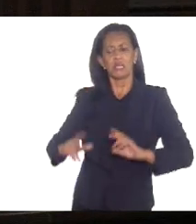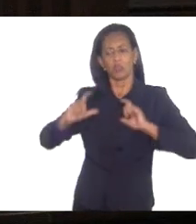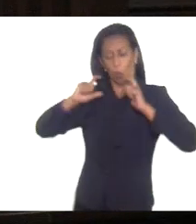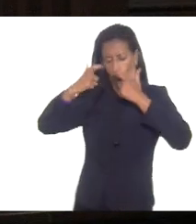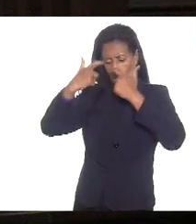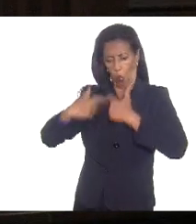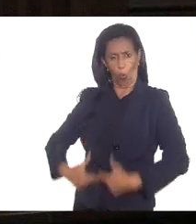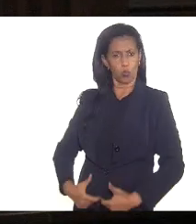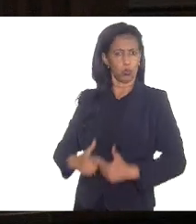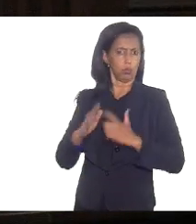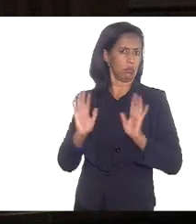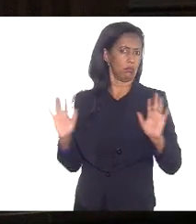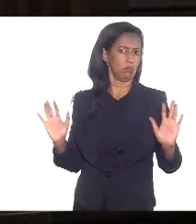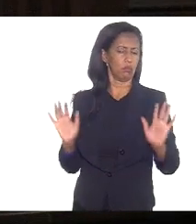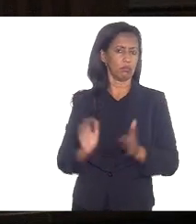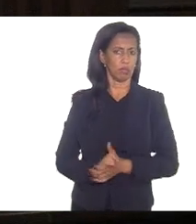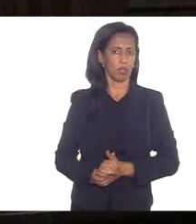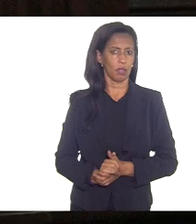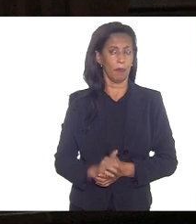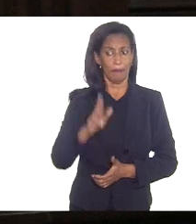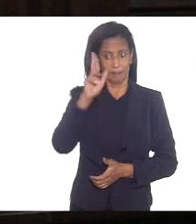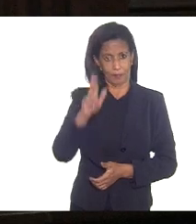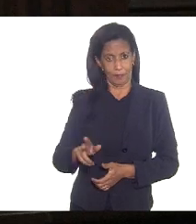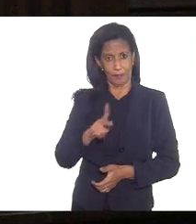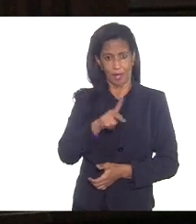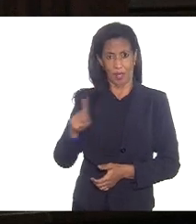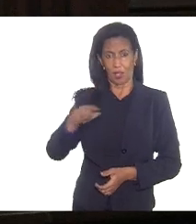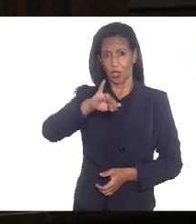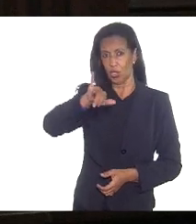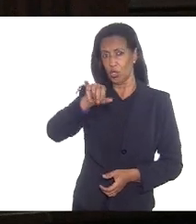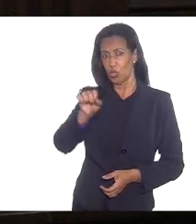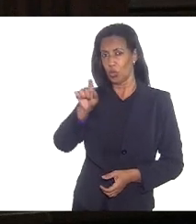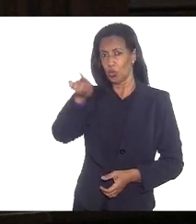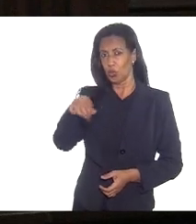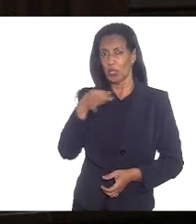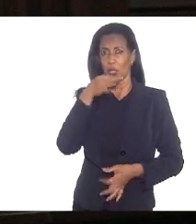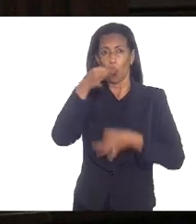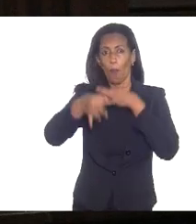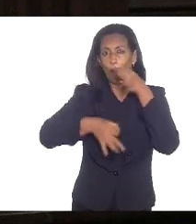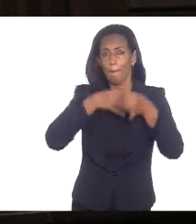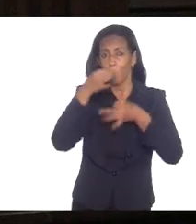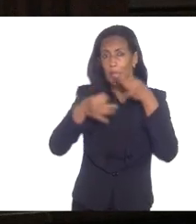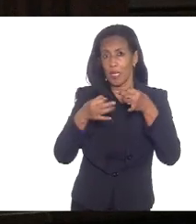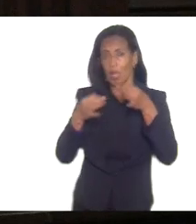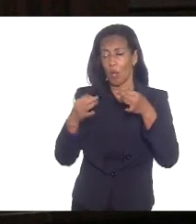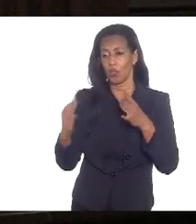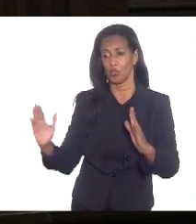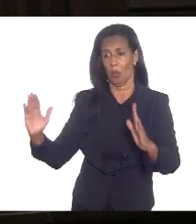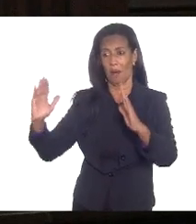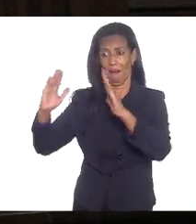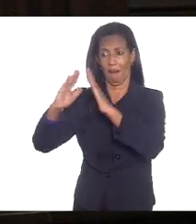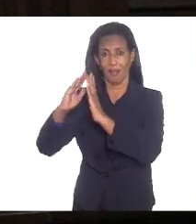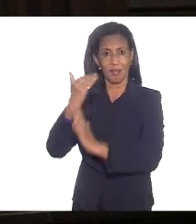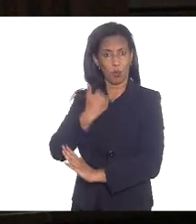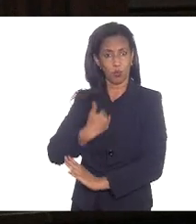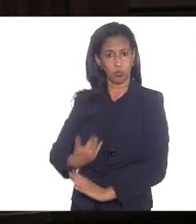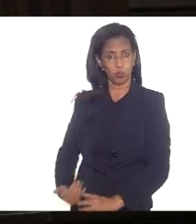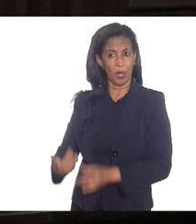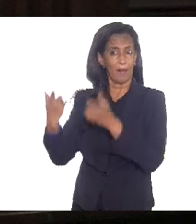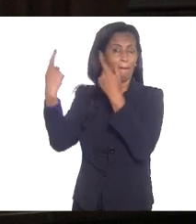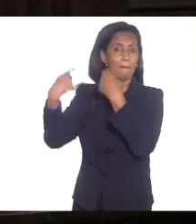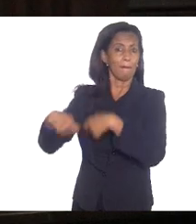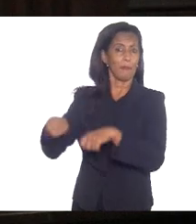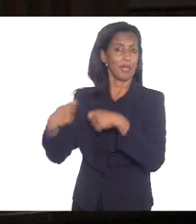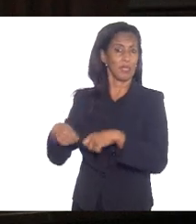pessoal. Padre José Olavo é da opinião de que o imóvel público deveria ser usado